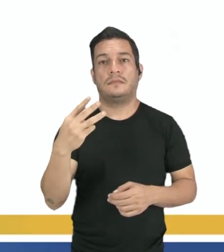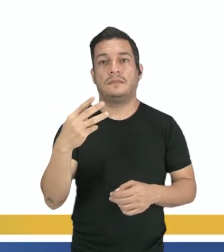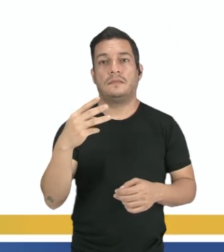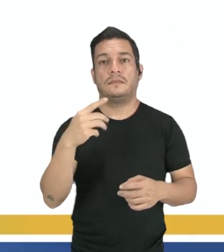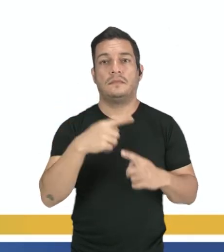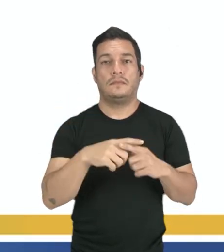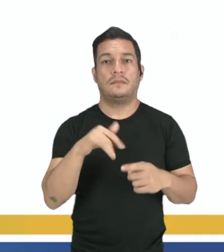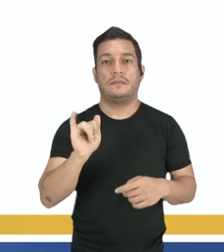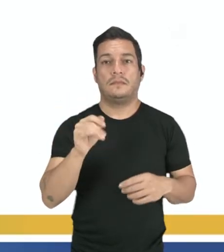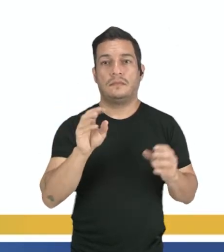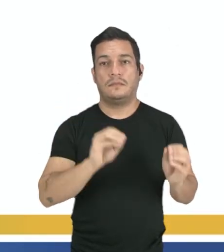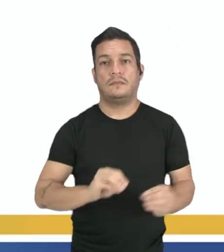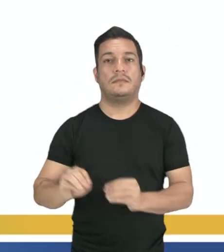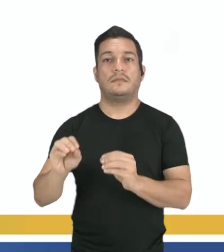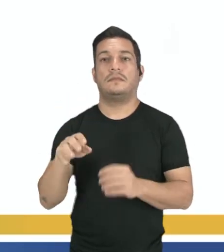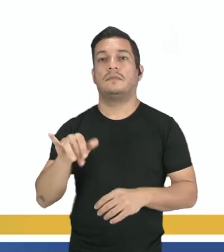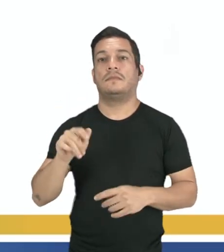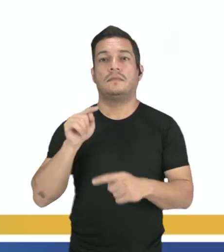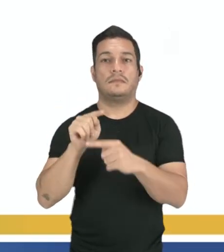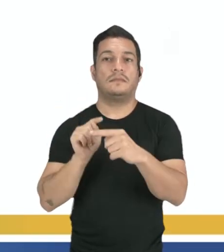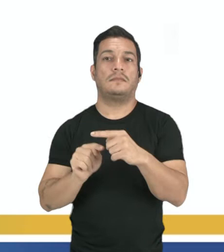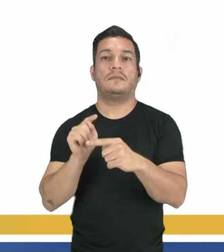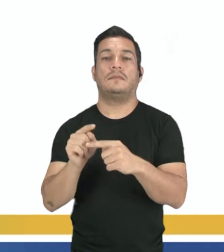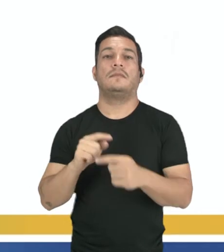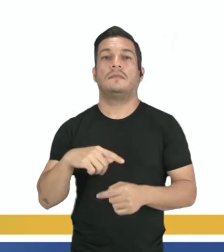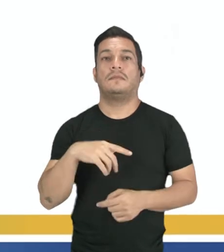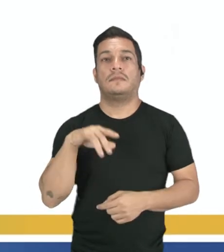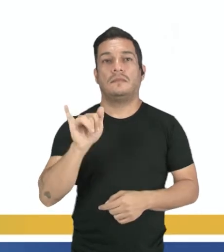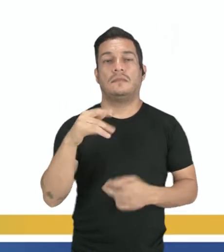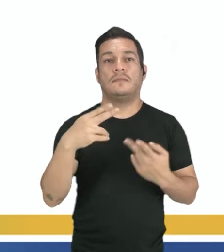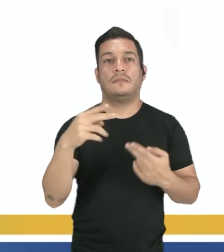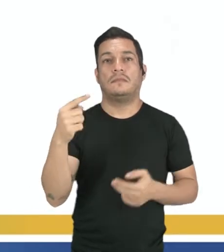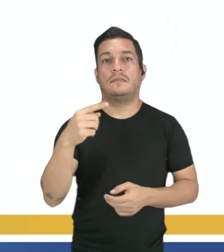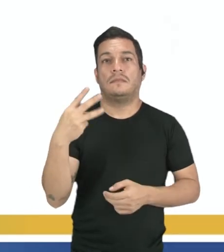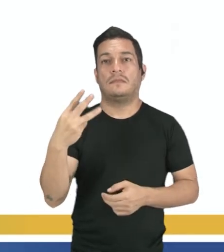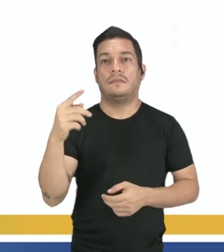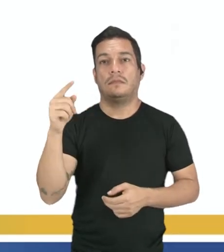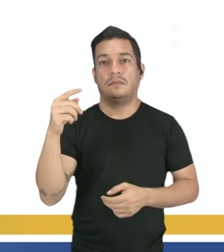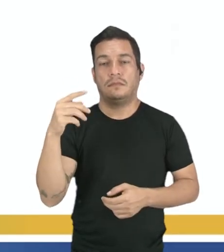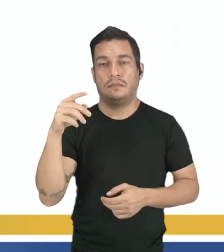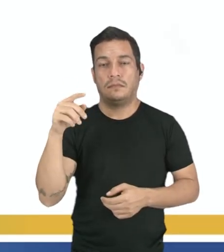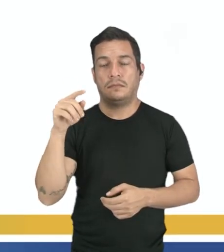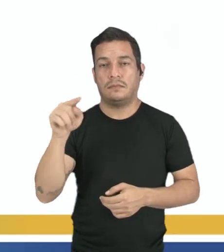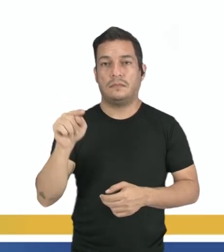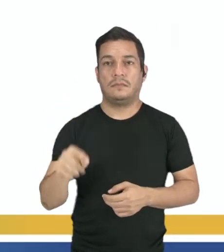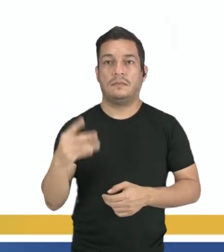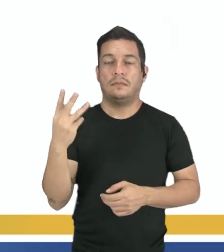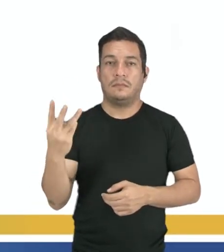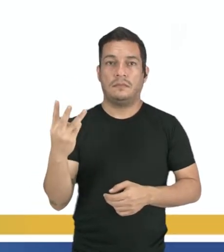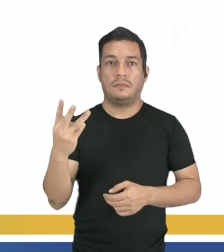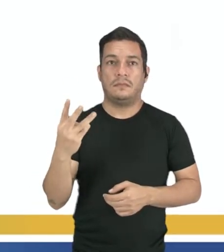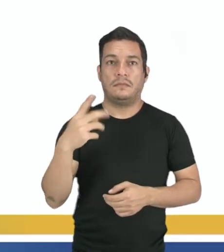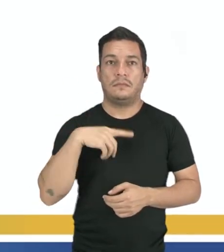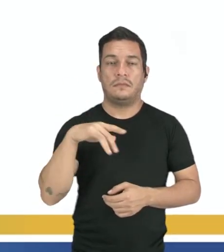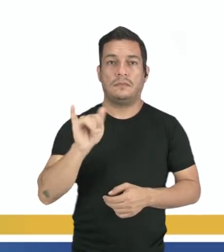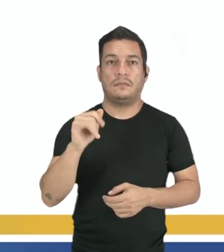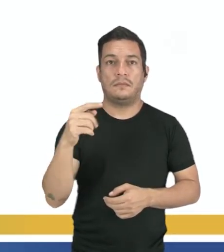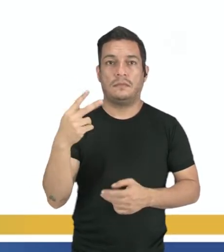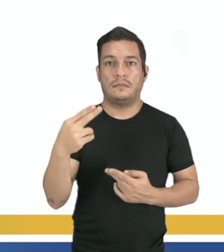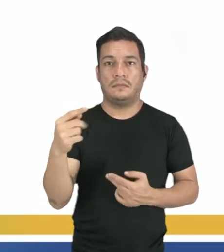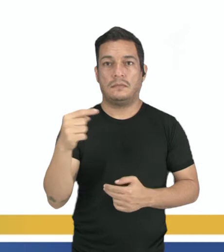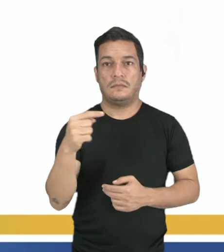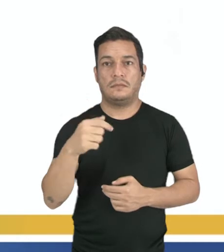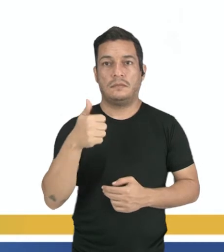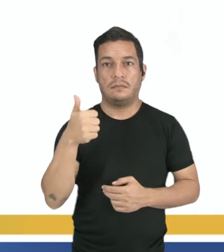vai passar para o outro lado dividindo. Então, nós vamos ter y igual a menos 3 dividido para 3. Então, nós teremos um y igual